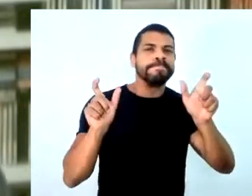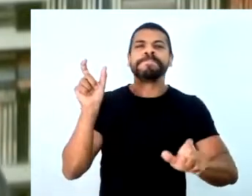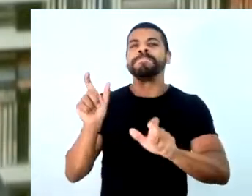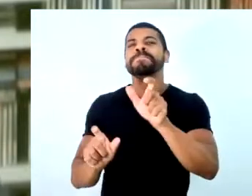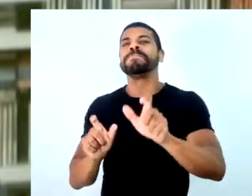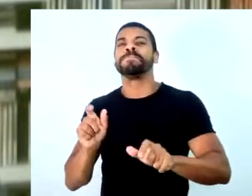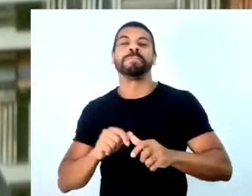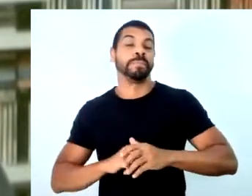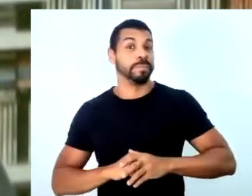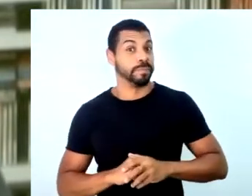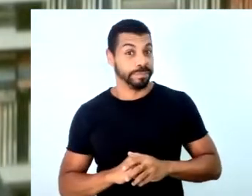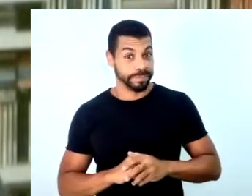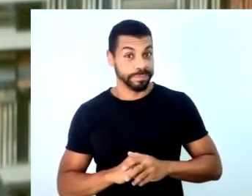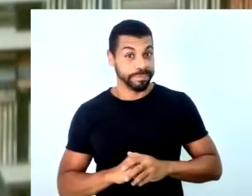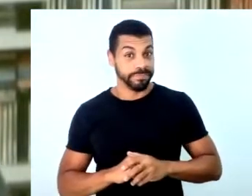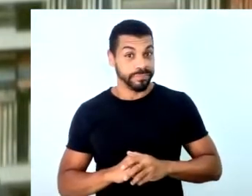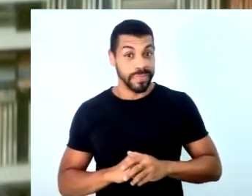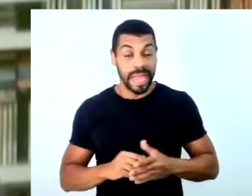estavam no nosso...